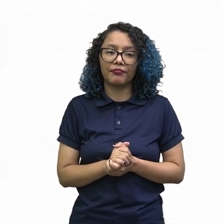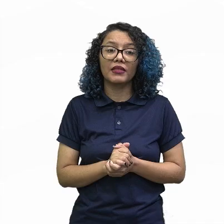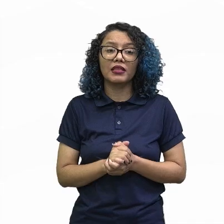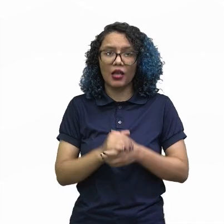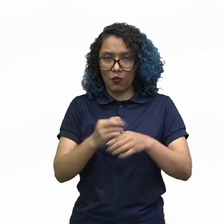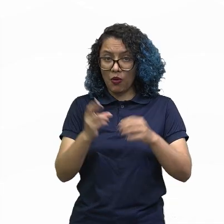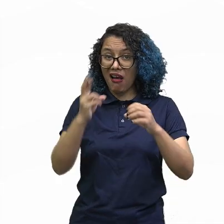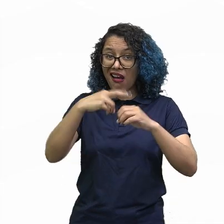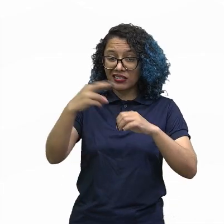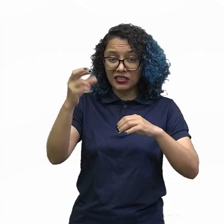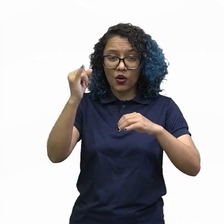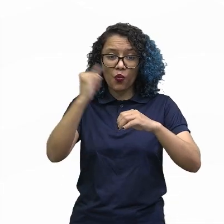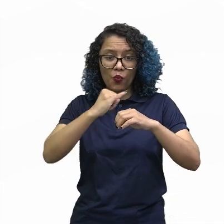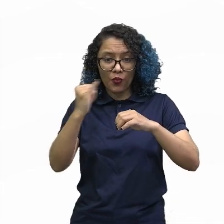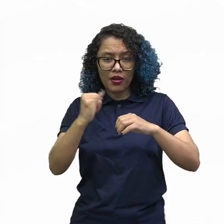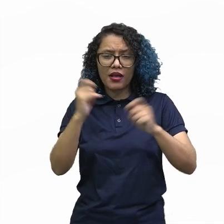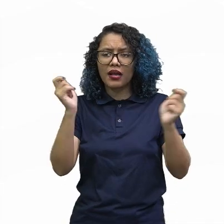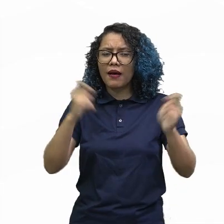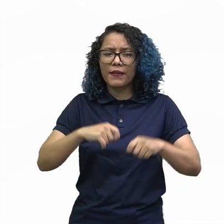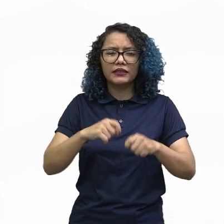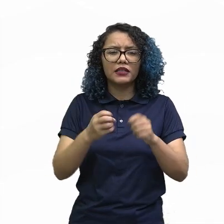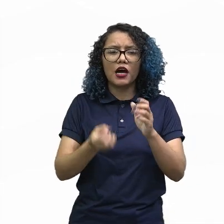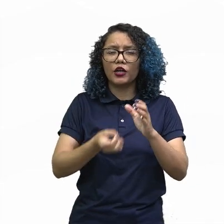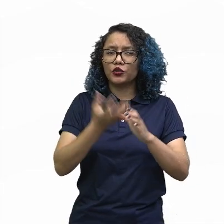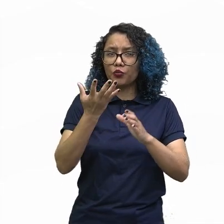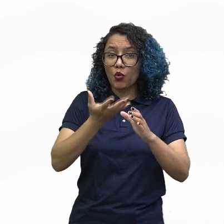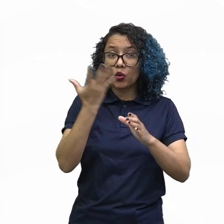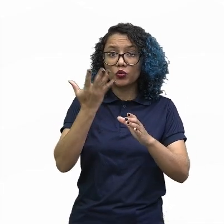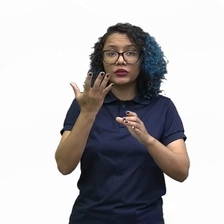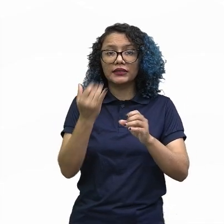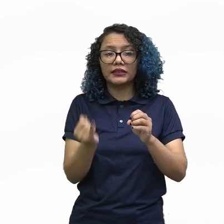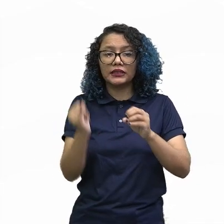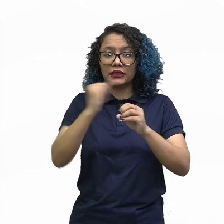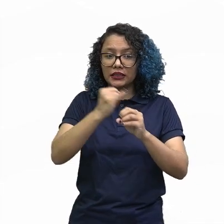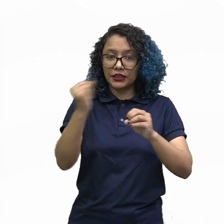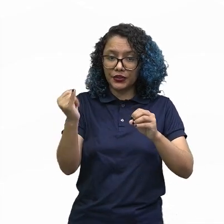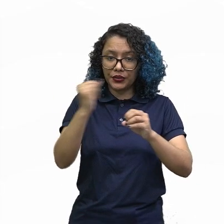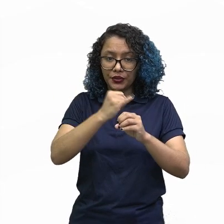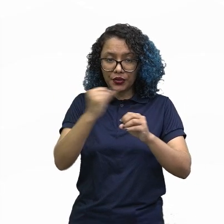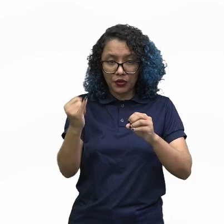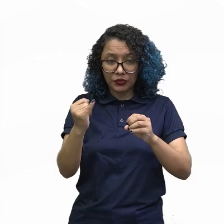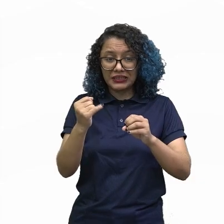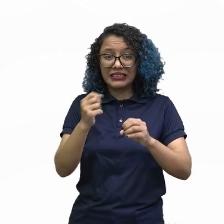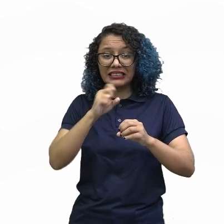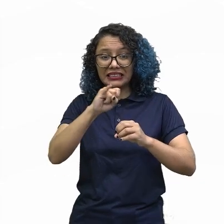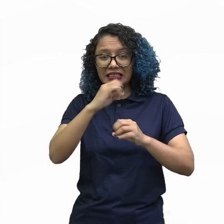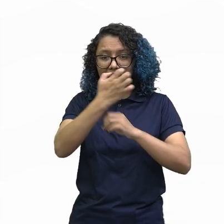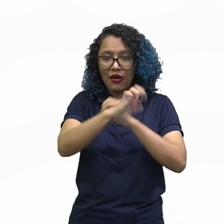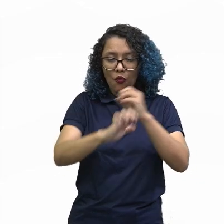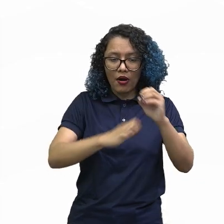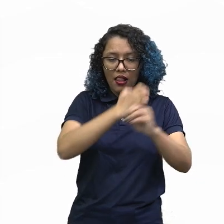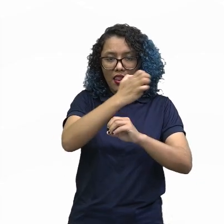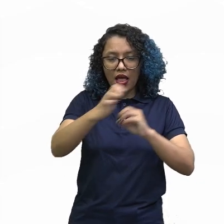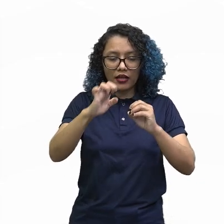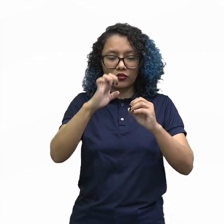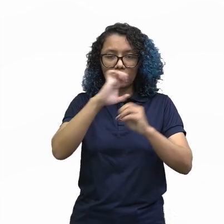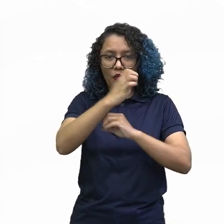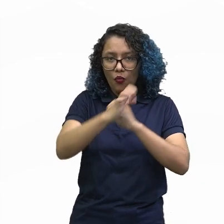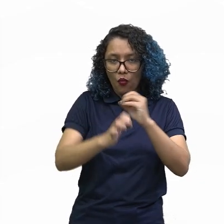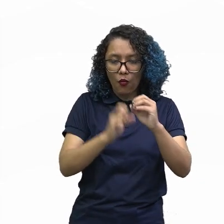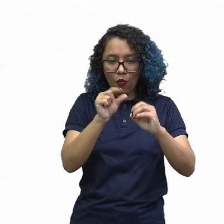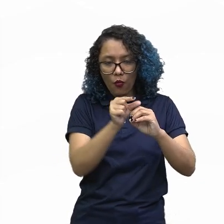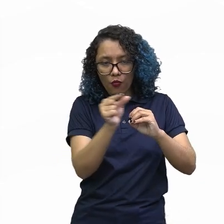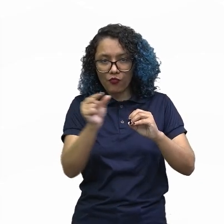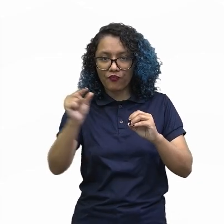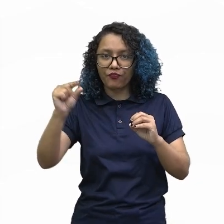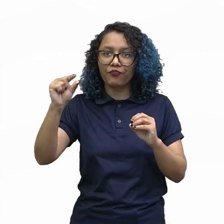a capacidade de produzir íons ao arrancar elétrons de um átomo.